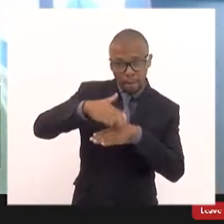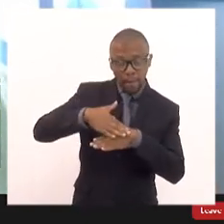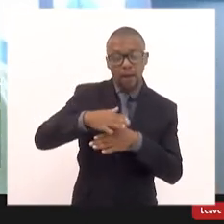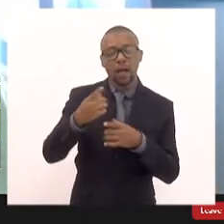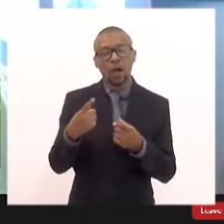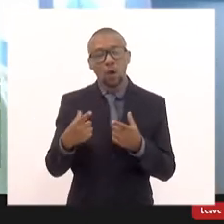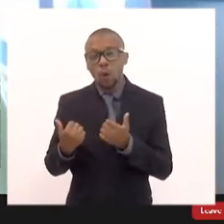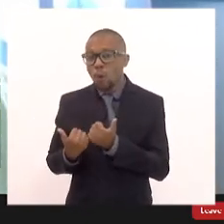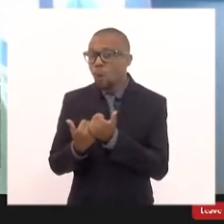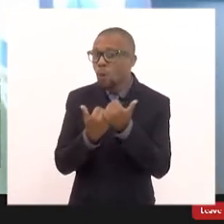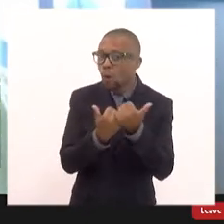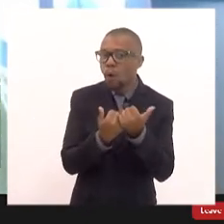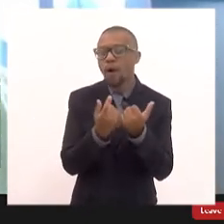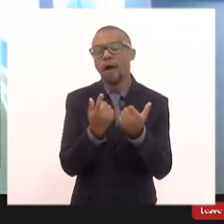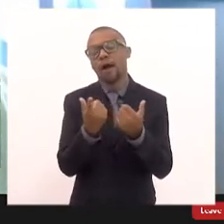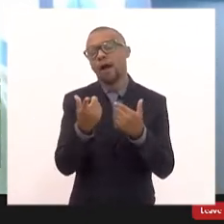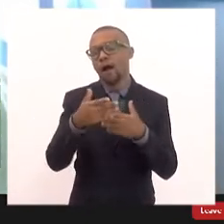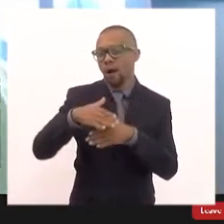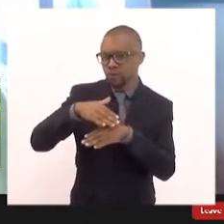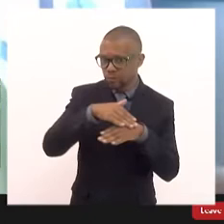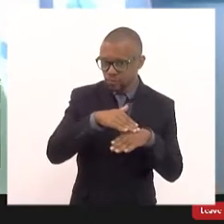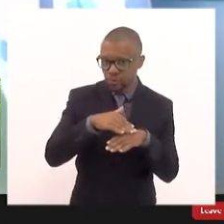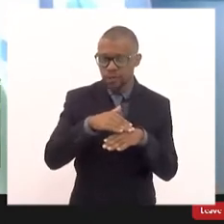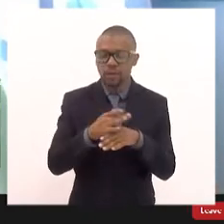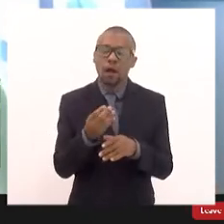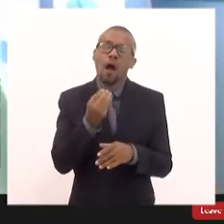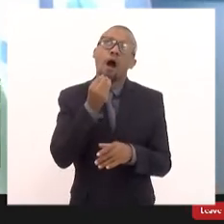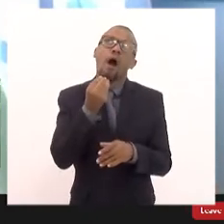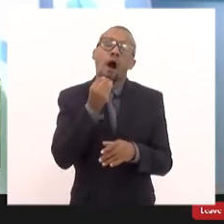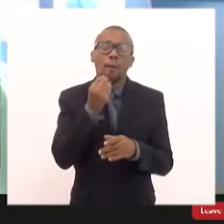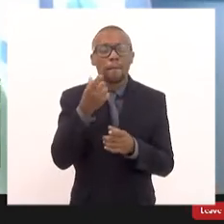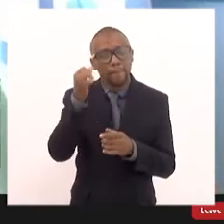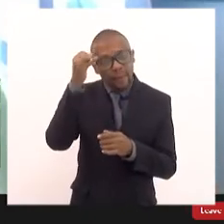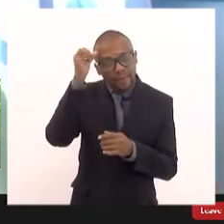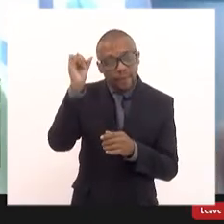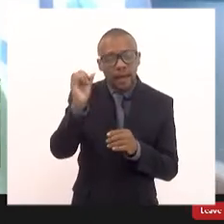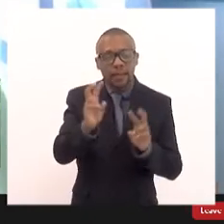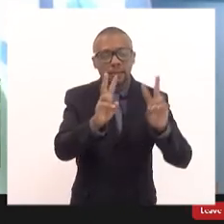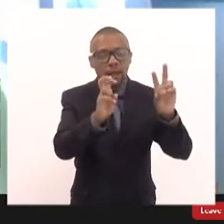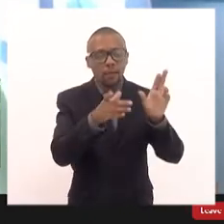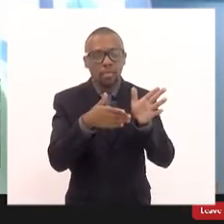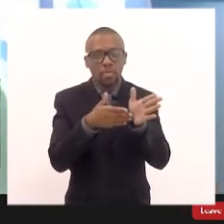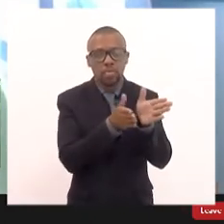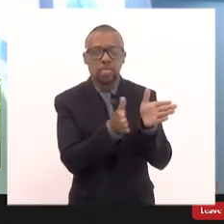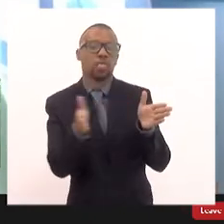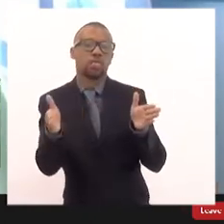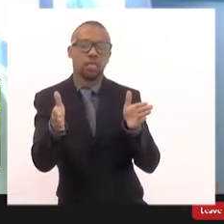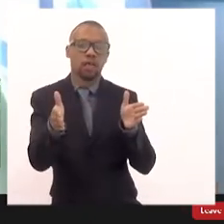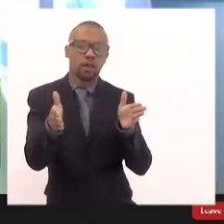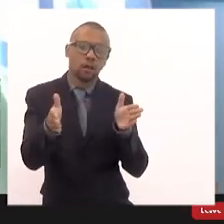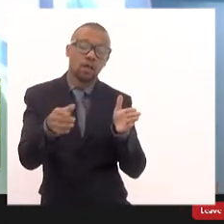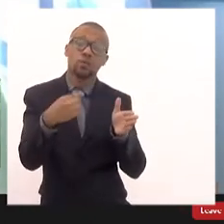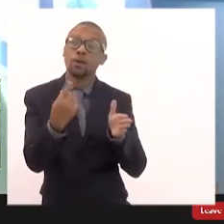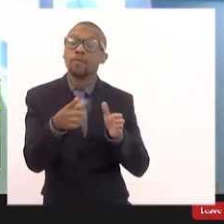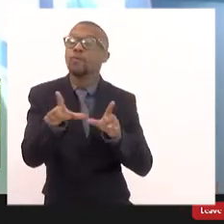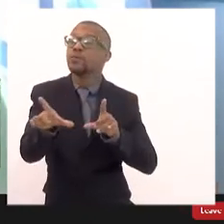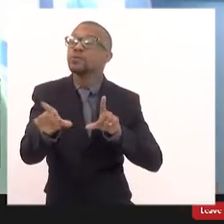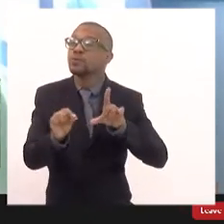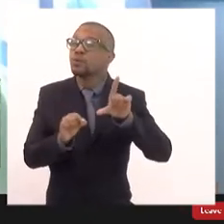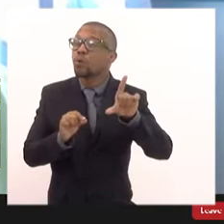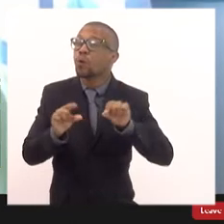dispersarmos, nós vamos escolher, mencionar todas, tá? Mas vamos escolher algumas